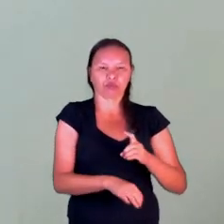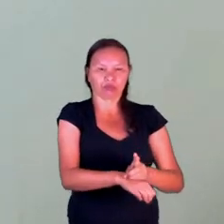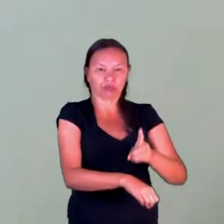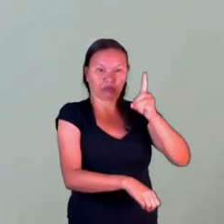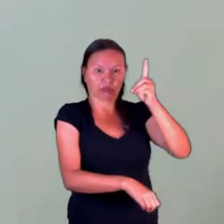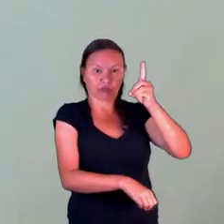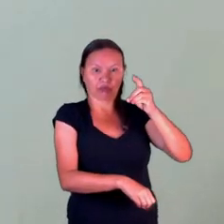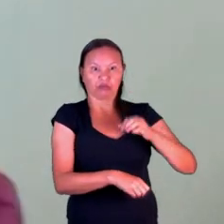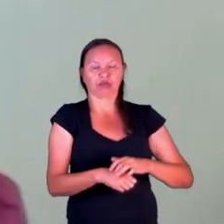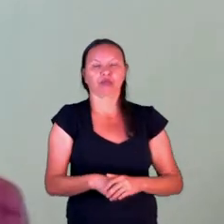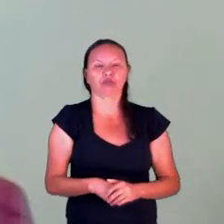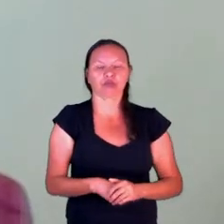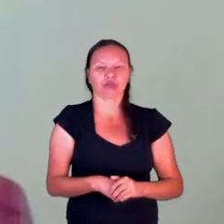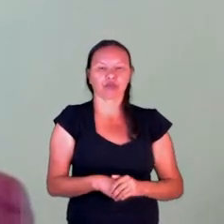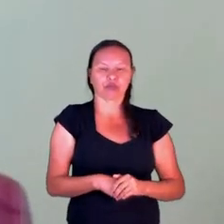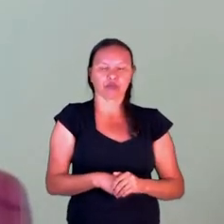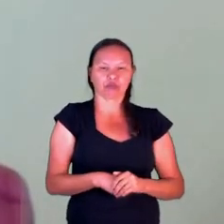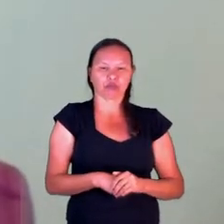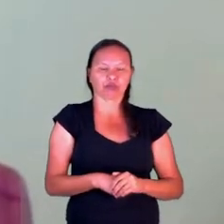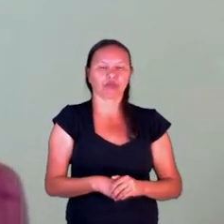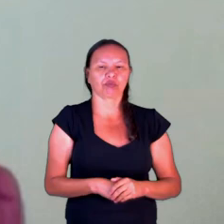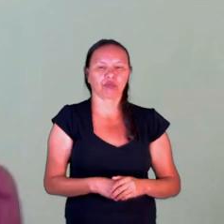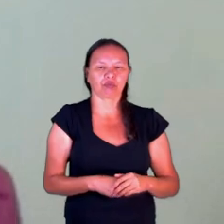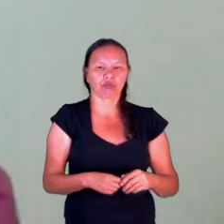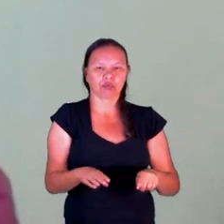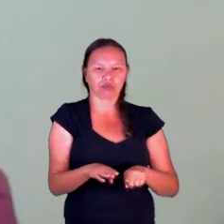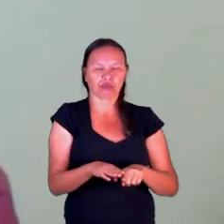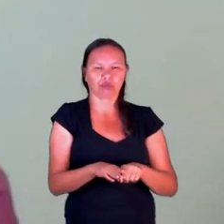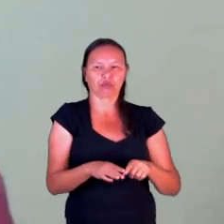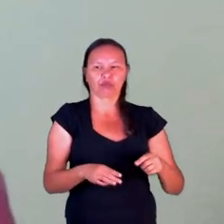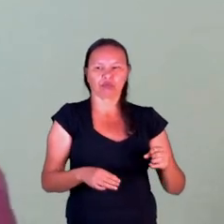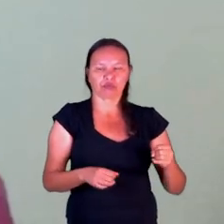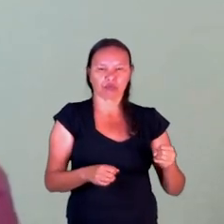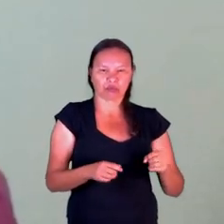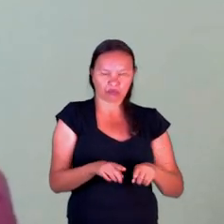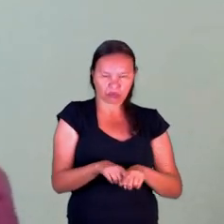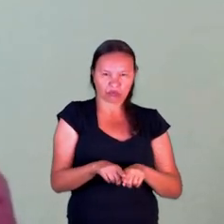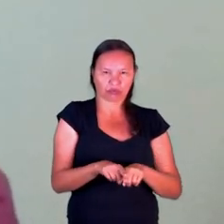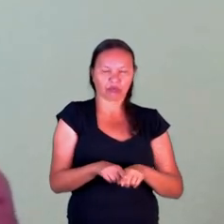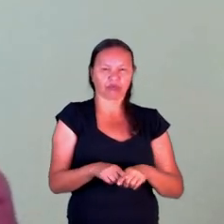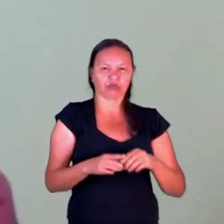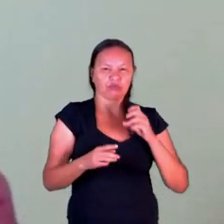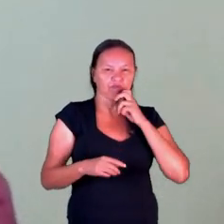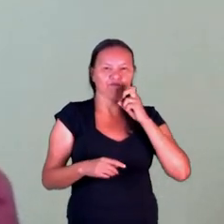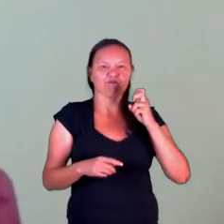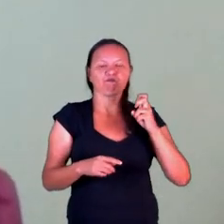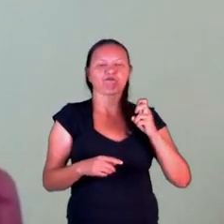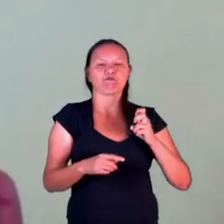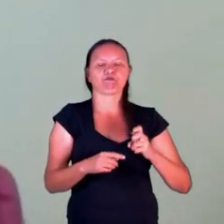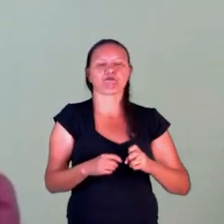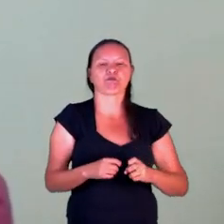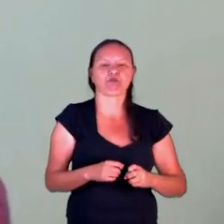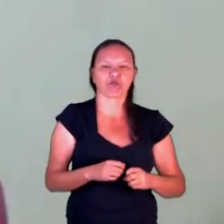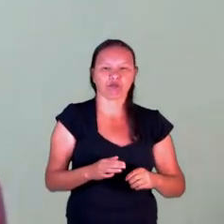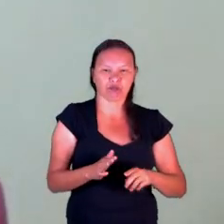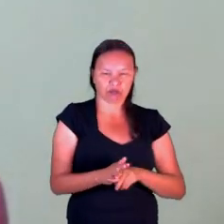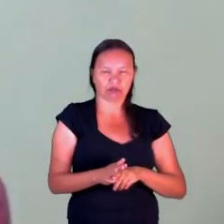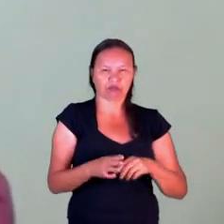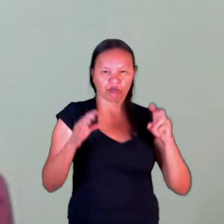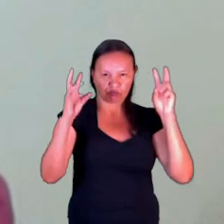nos nos foi é descortinada também essa possibilidade e essa necessidade gritante que existe da da